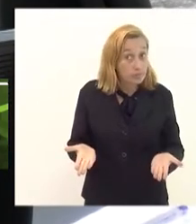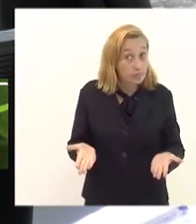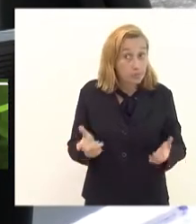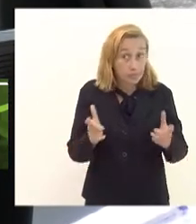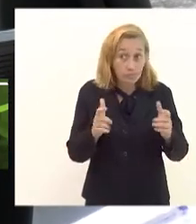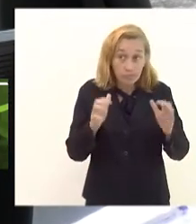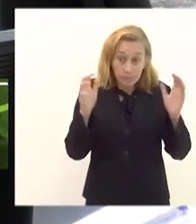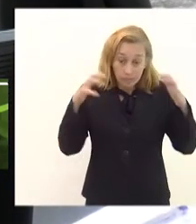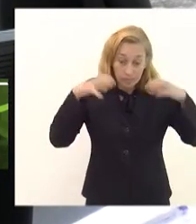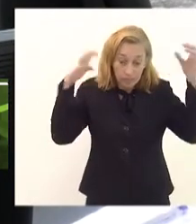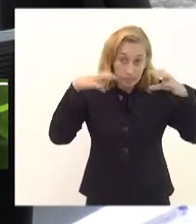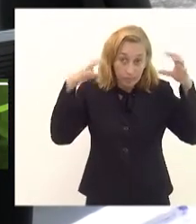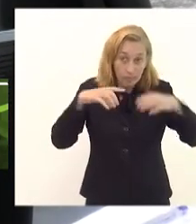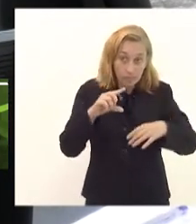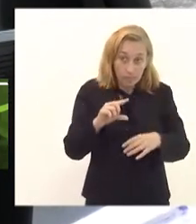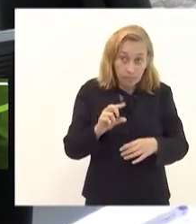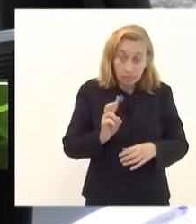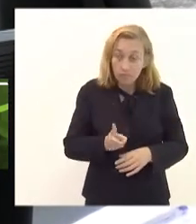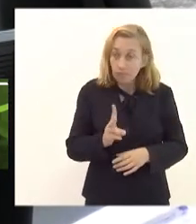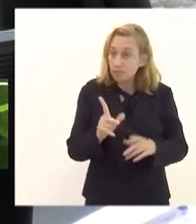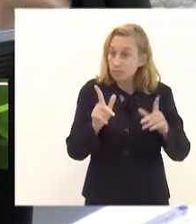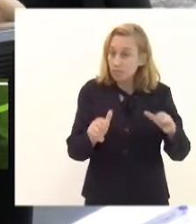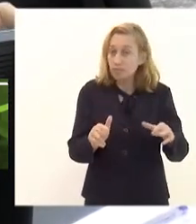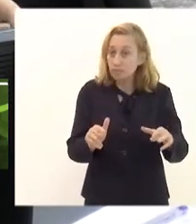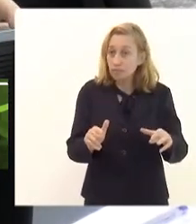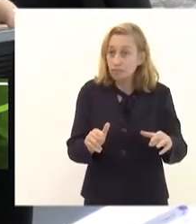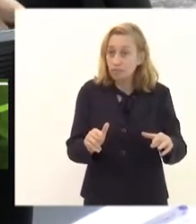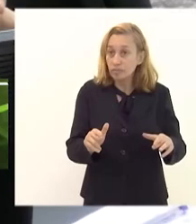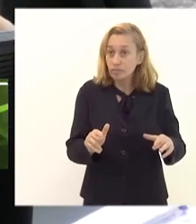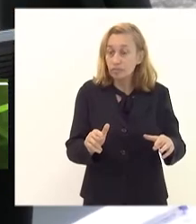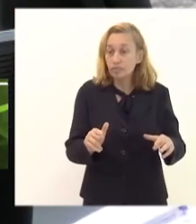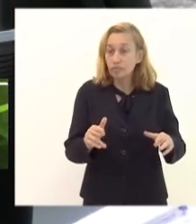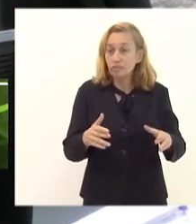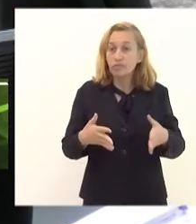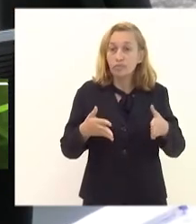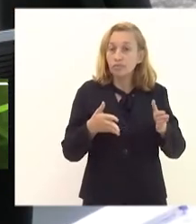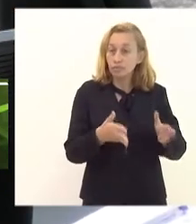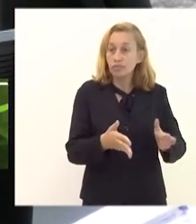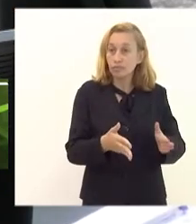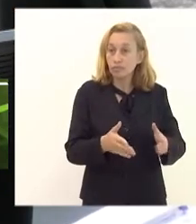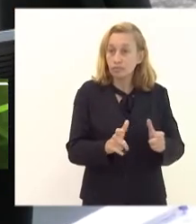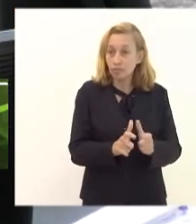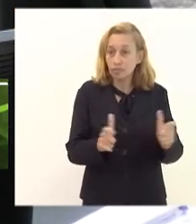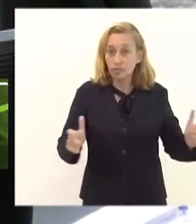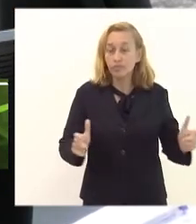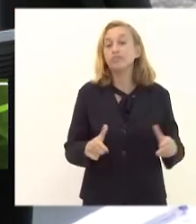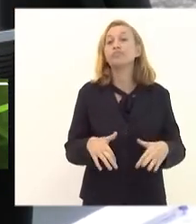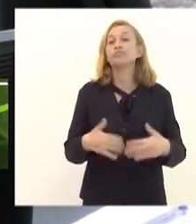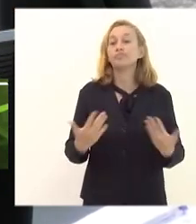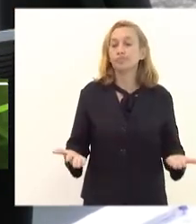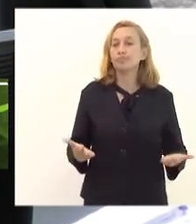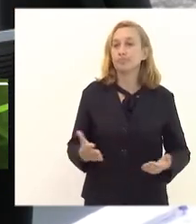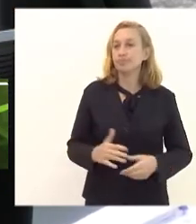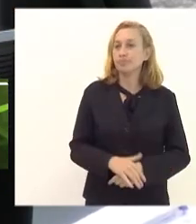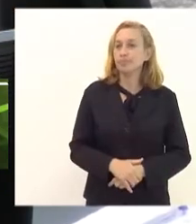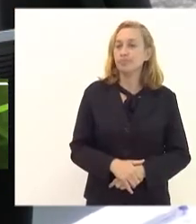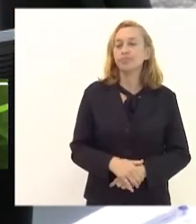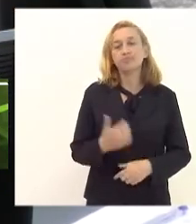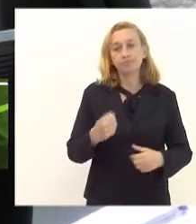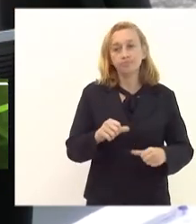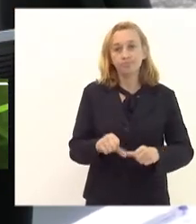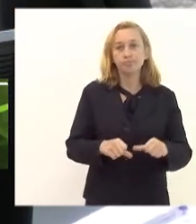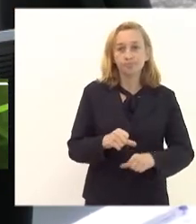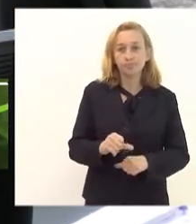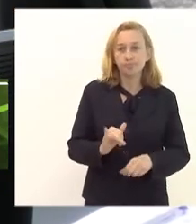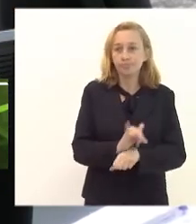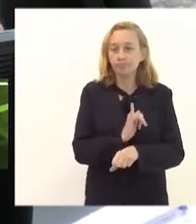chuva, a média da chuva vai continuar. A precipitação é que aumenta. E aí os critérios têm que mudar. Né?